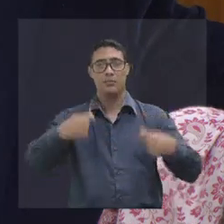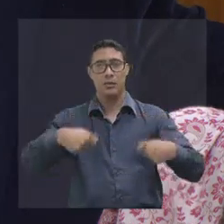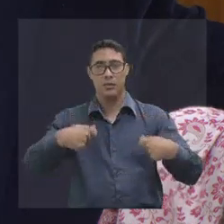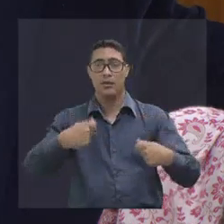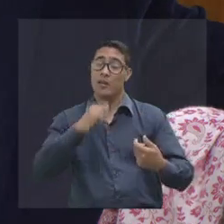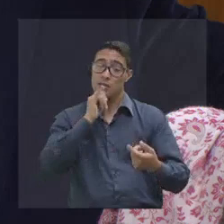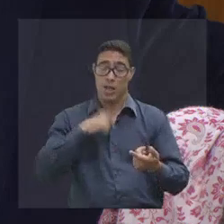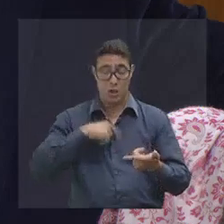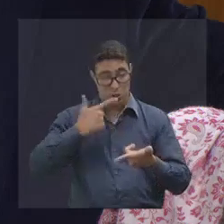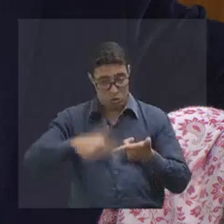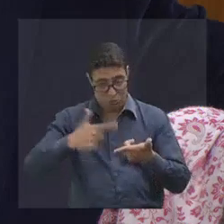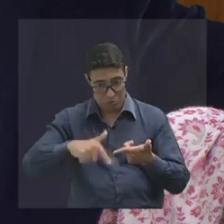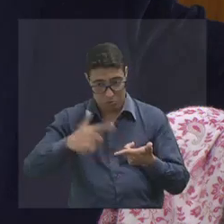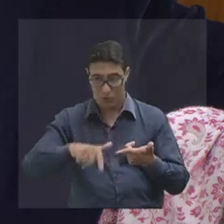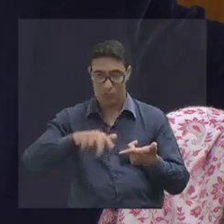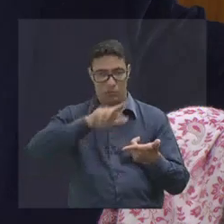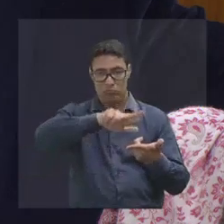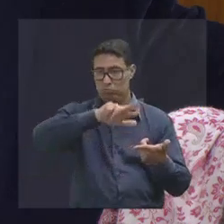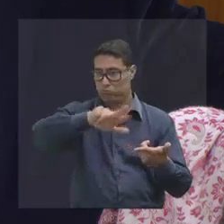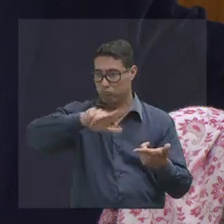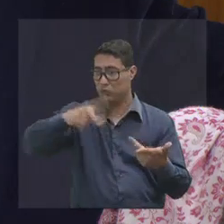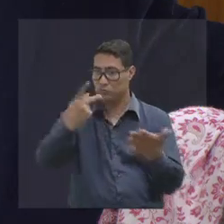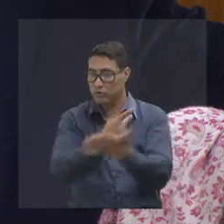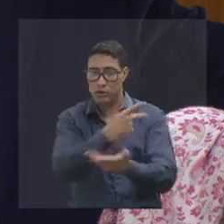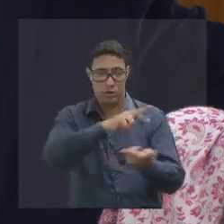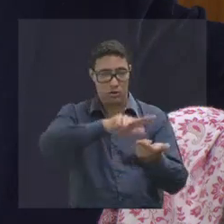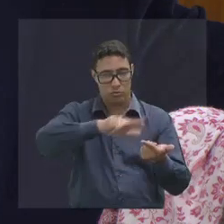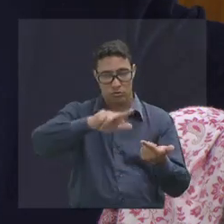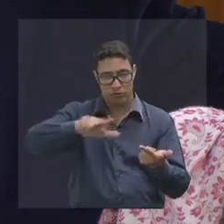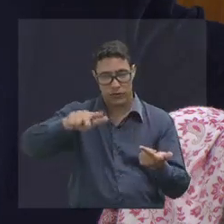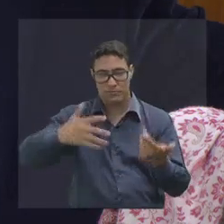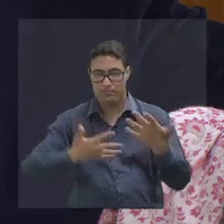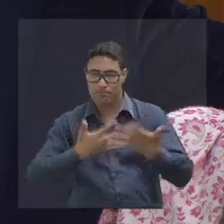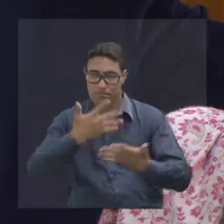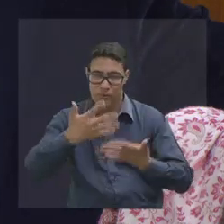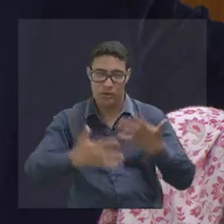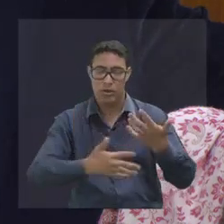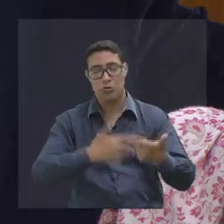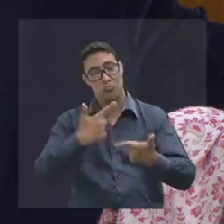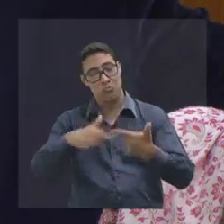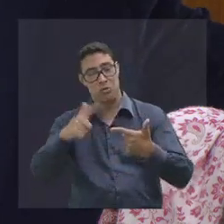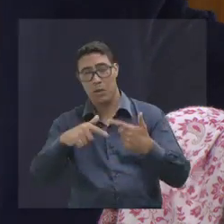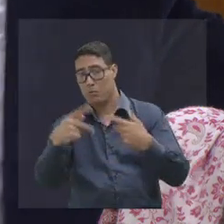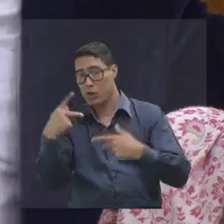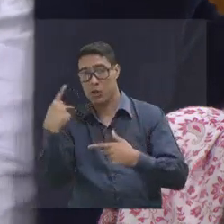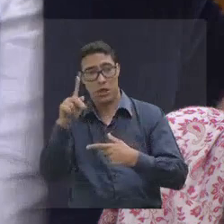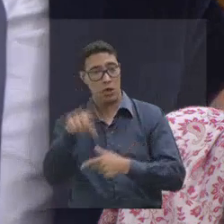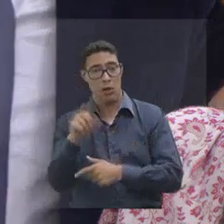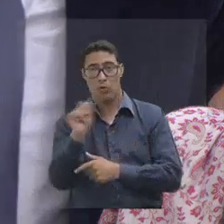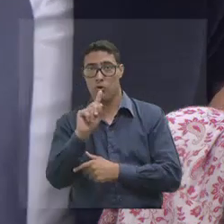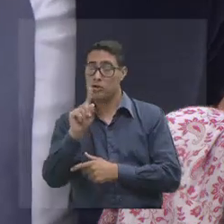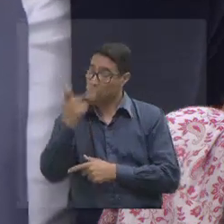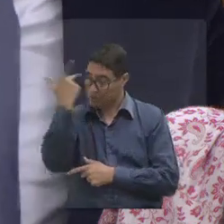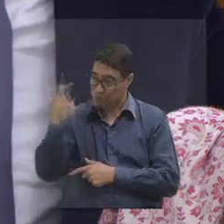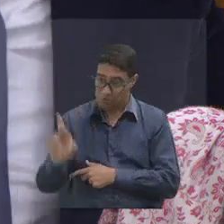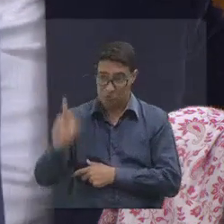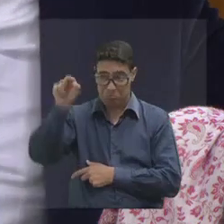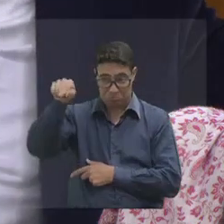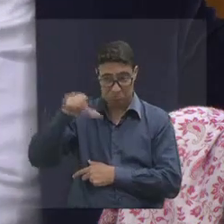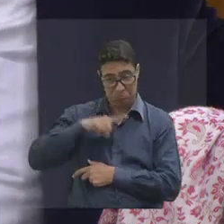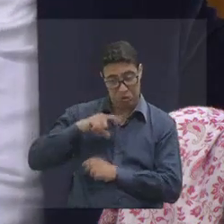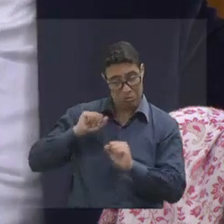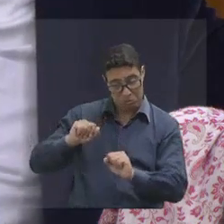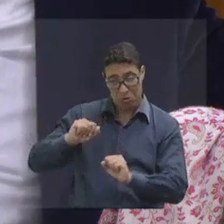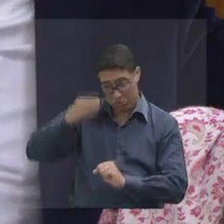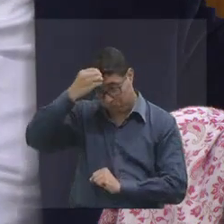reiterados com pessoas diferentes em situações diferentes talvez o problema não sejam os outros Mas quem tá causando e a